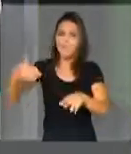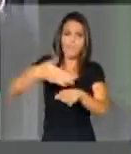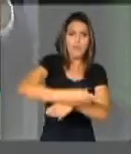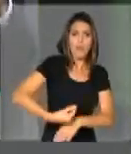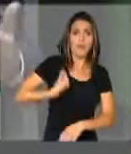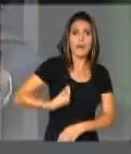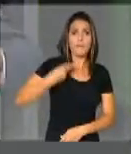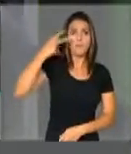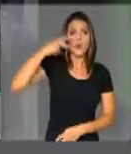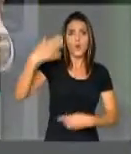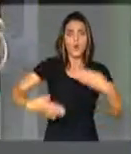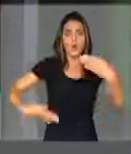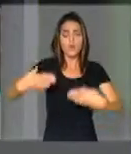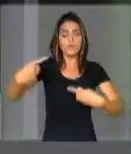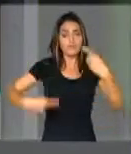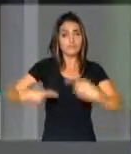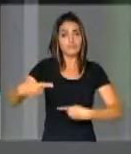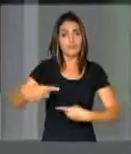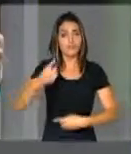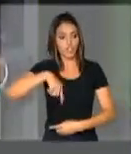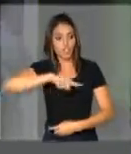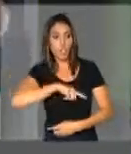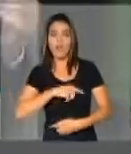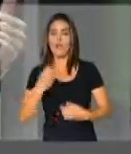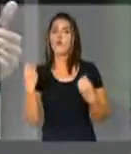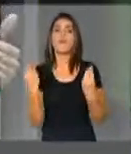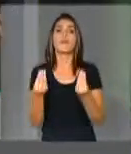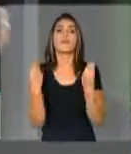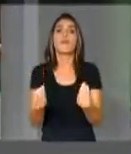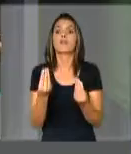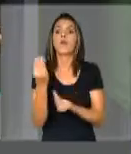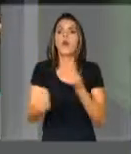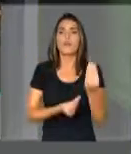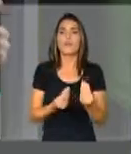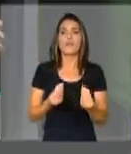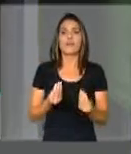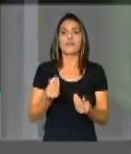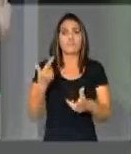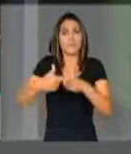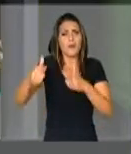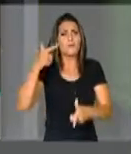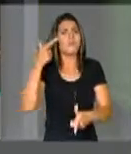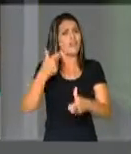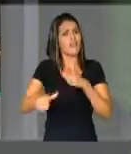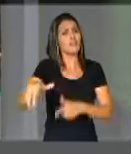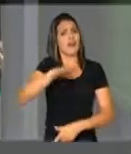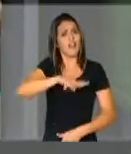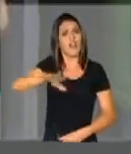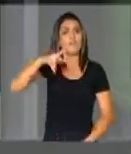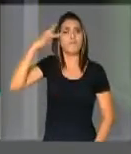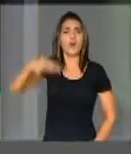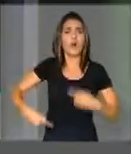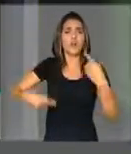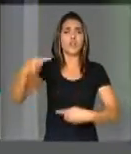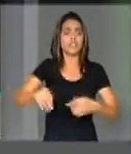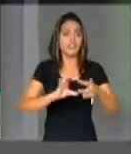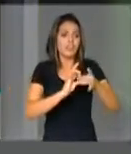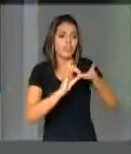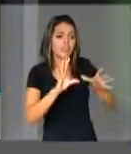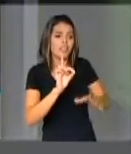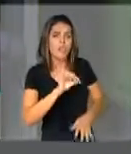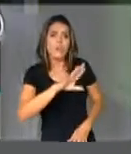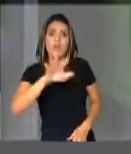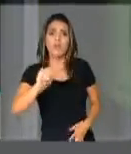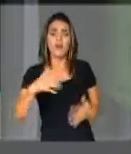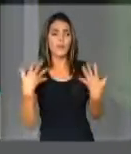essa é a melhor resposta que esta casa tem que dar à enorme crise de representatividade a crise que democracia a gente